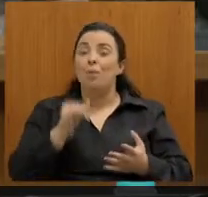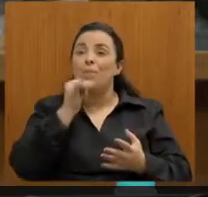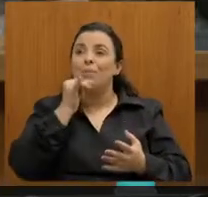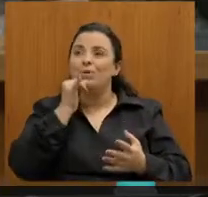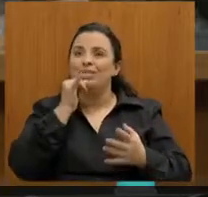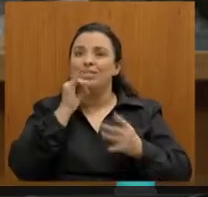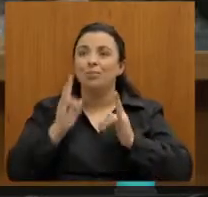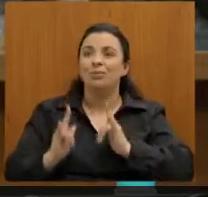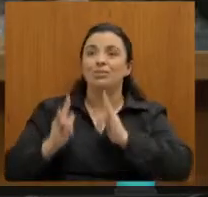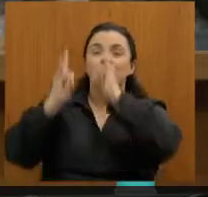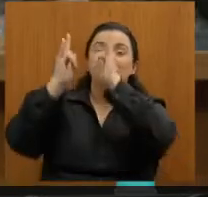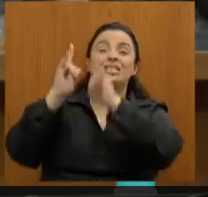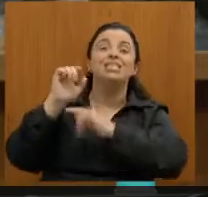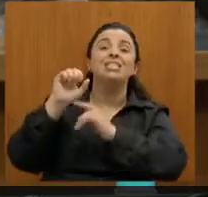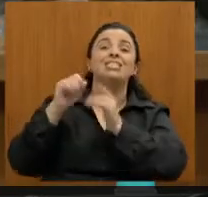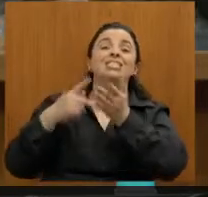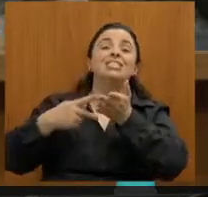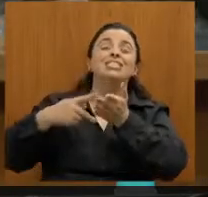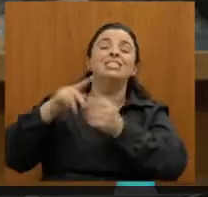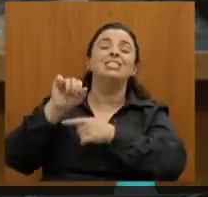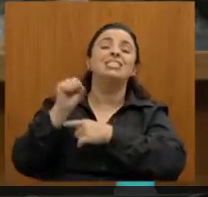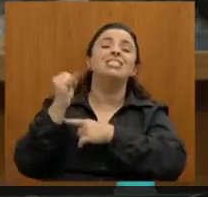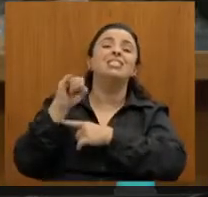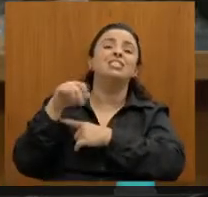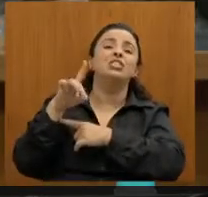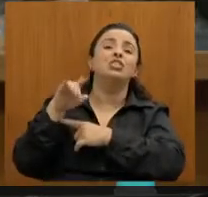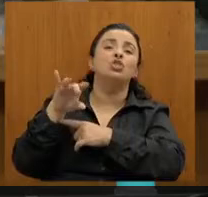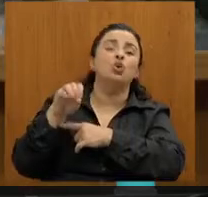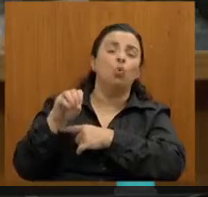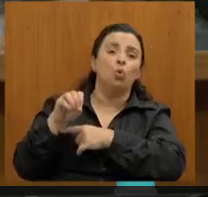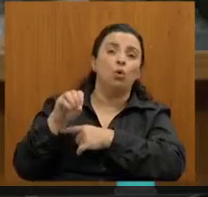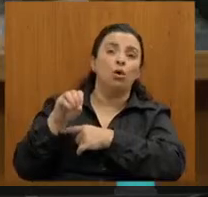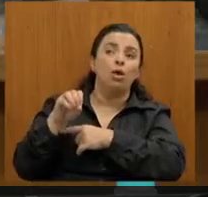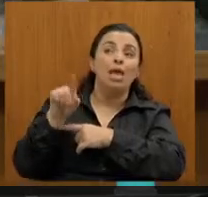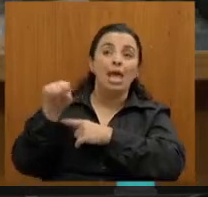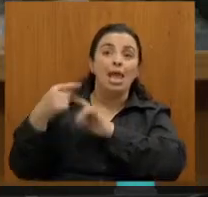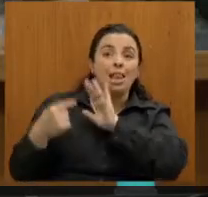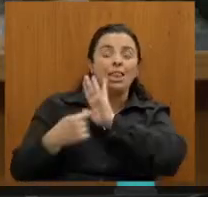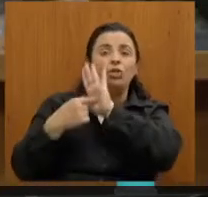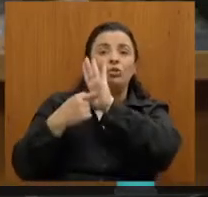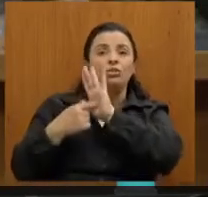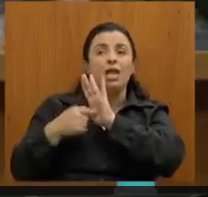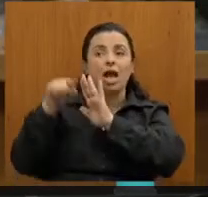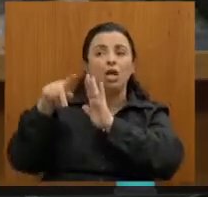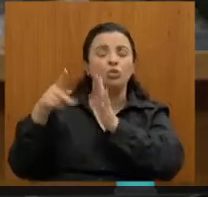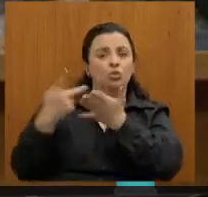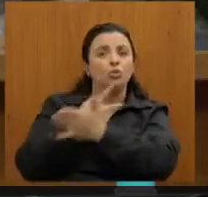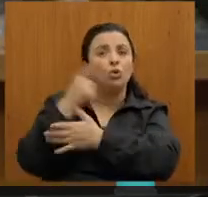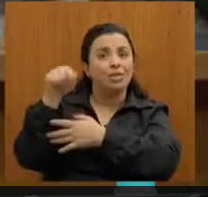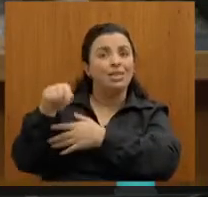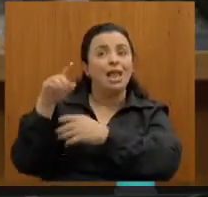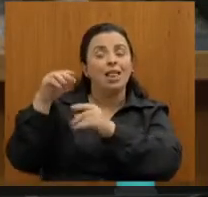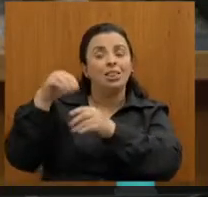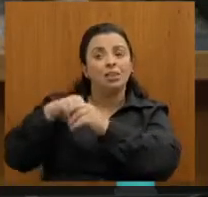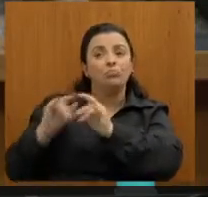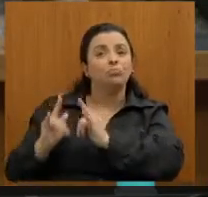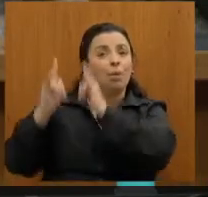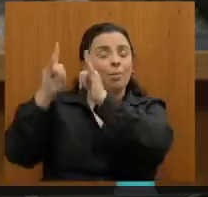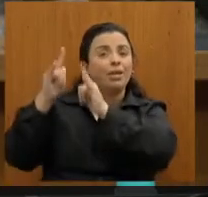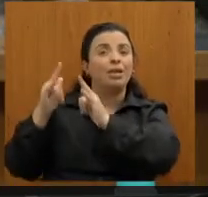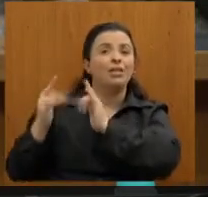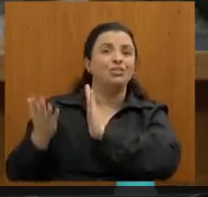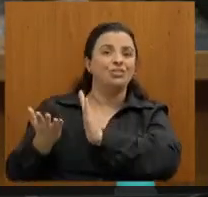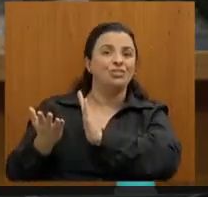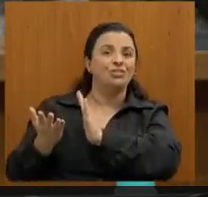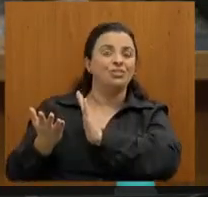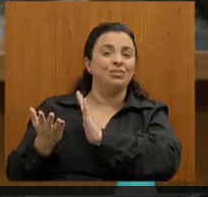naquela unidade apontando para que todos nós estejamos atentos a isso e trazendo para